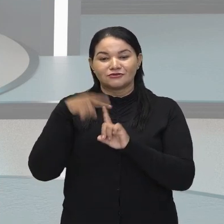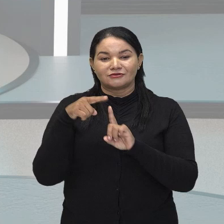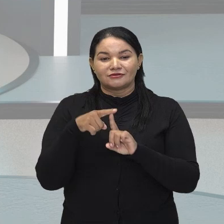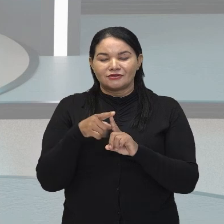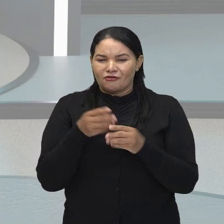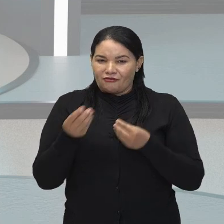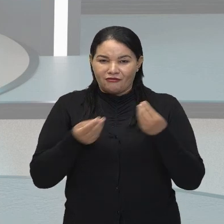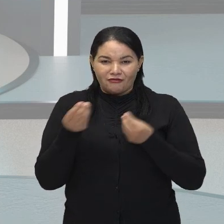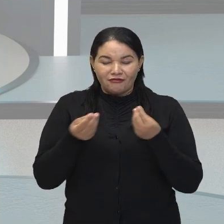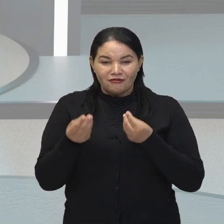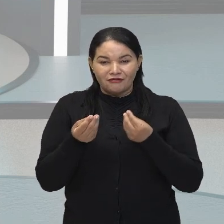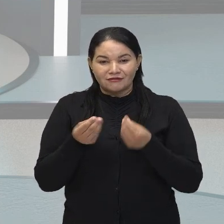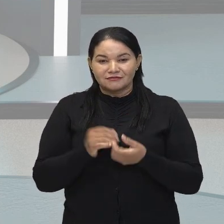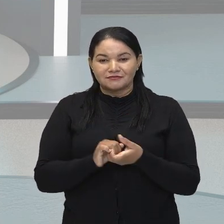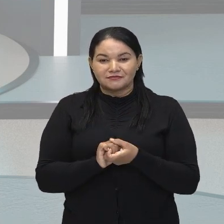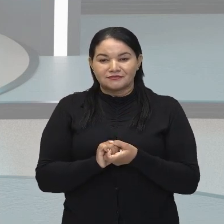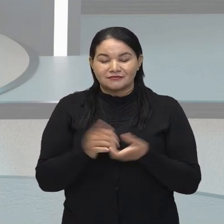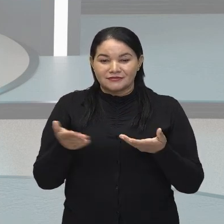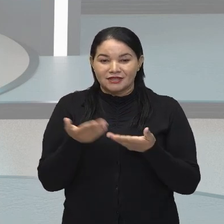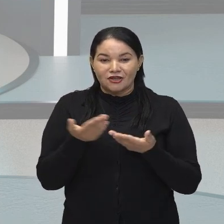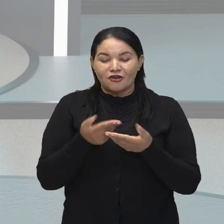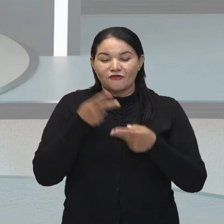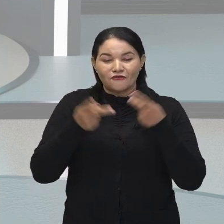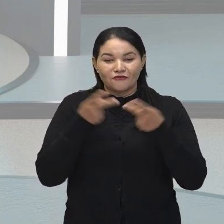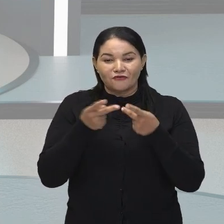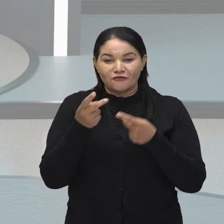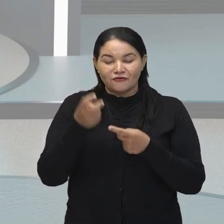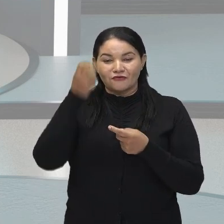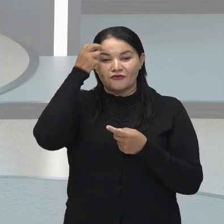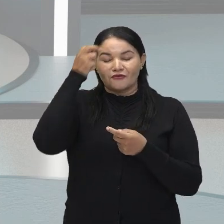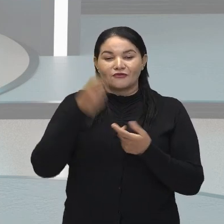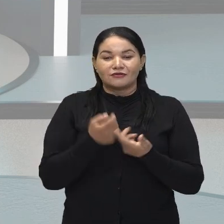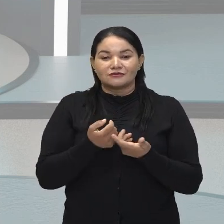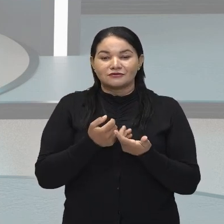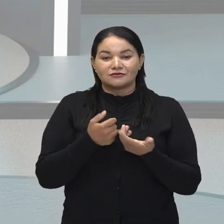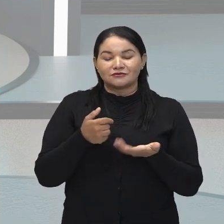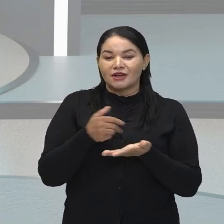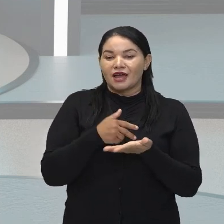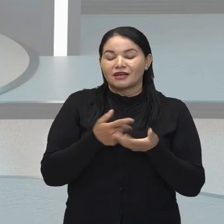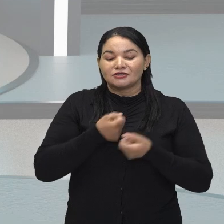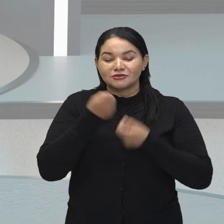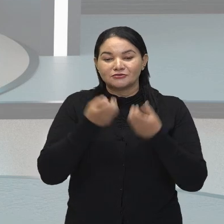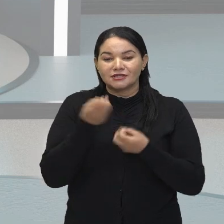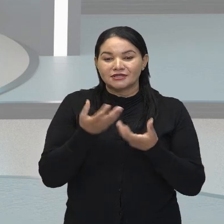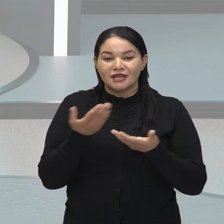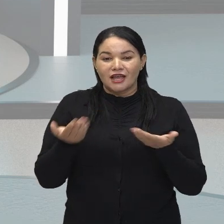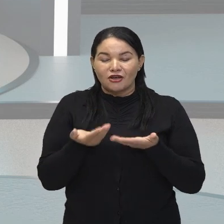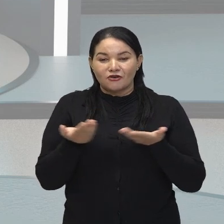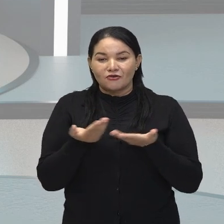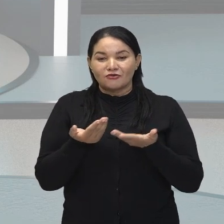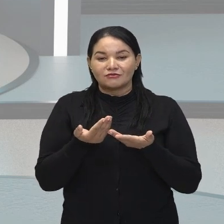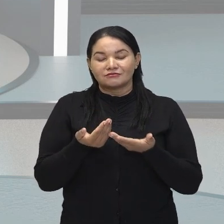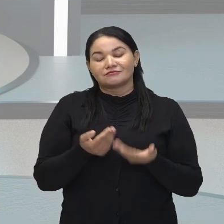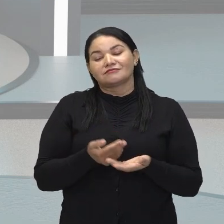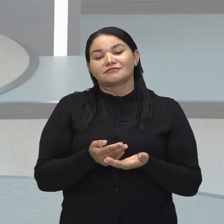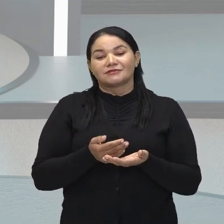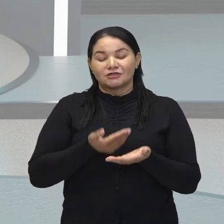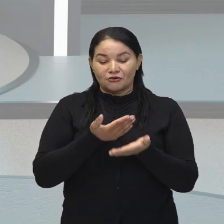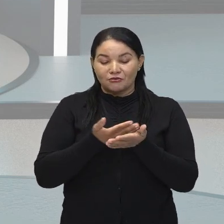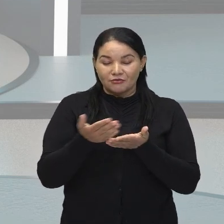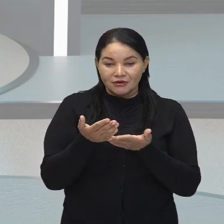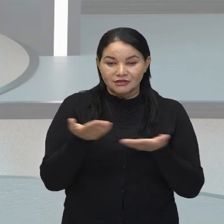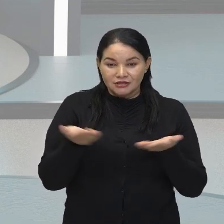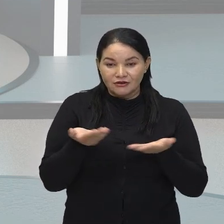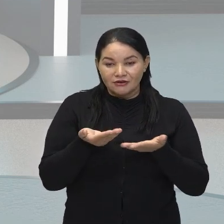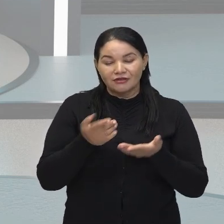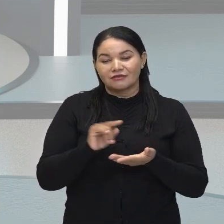assim, professora? Acabamos de falar sobre cultura, sobre movimento, sobre você se expressar, e isso não começa de agora. Então vamos